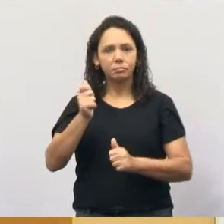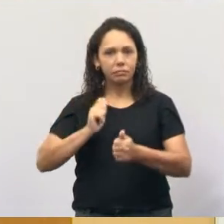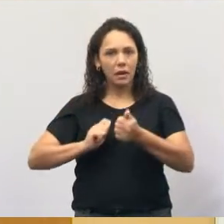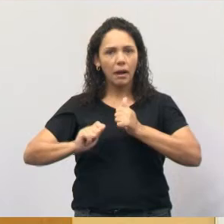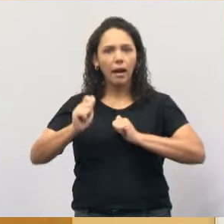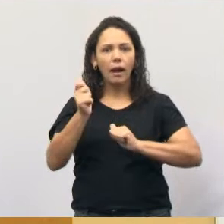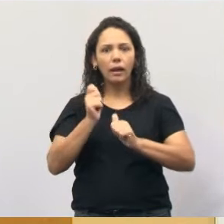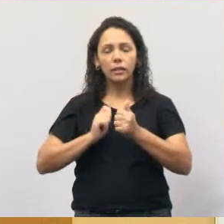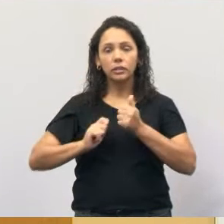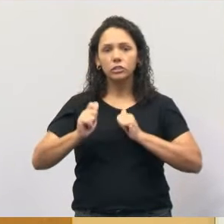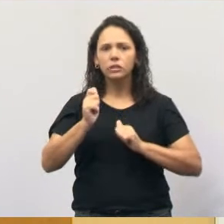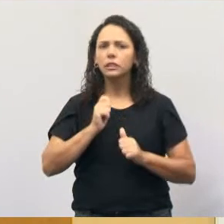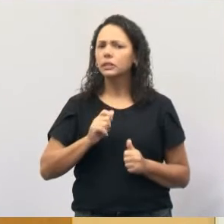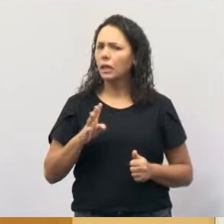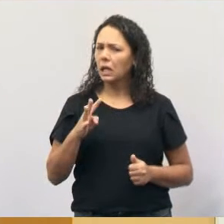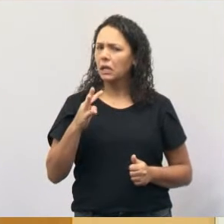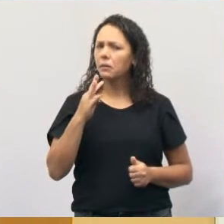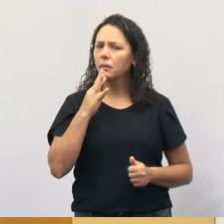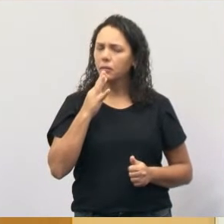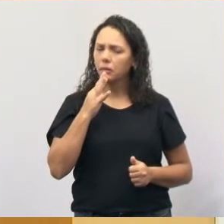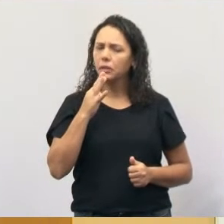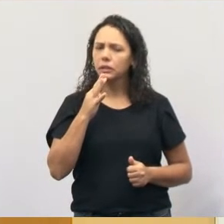seja um artista